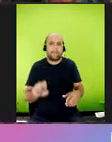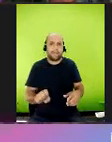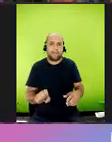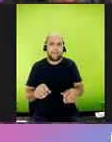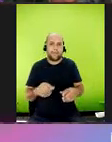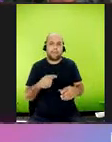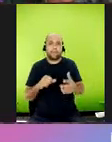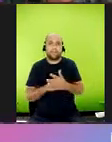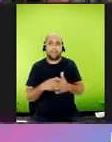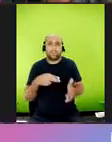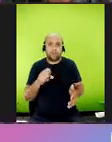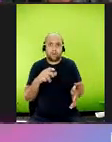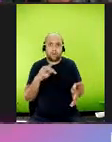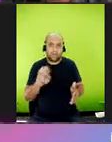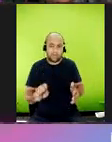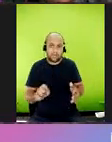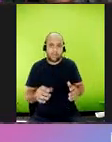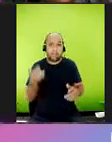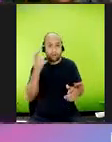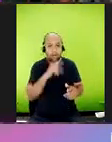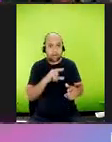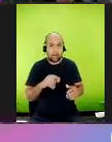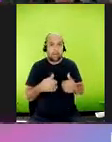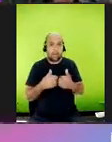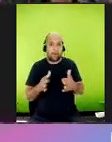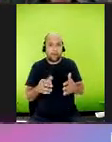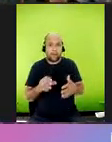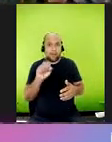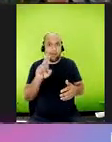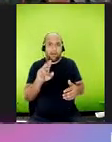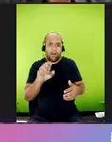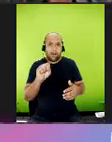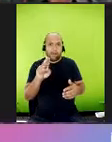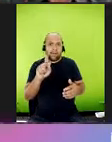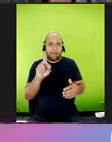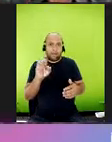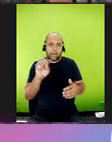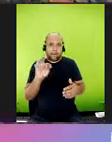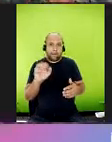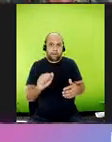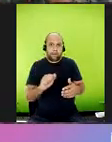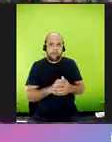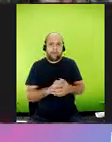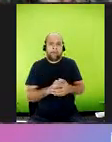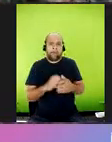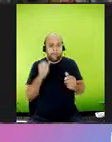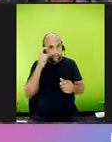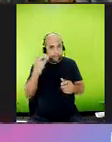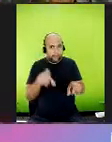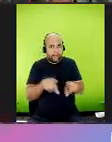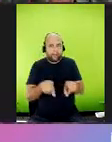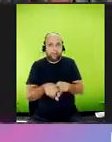Norte a gente tá vendo se consegue abrir esse ano aqui para Sul e Sudeste e se abrir vai ser para o segundo semestre fiquem atentos também